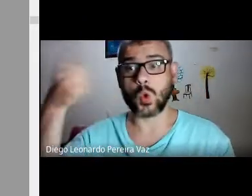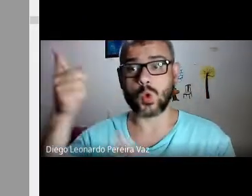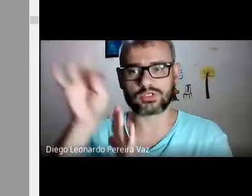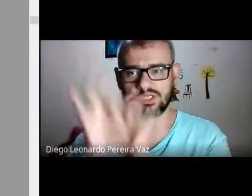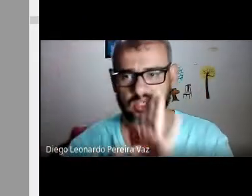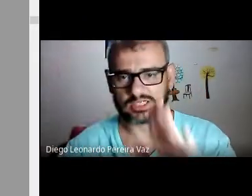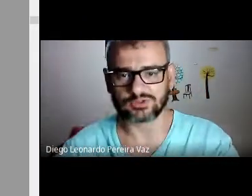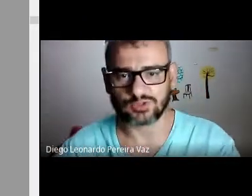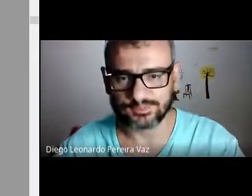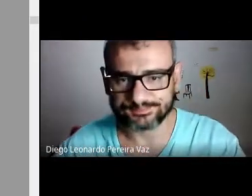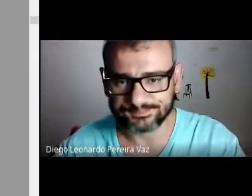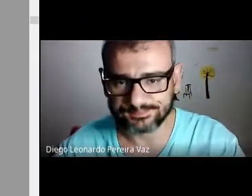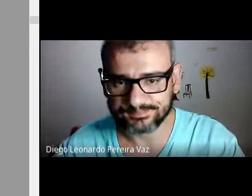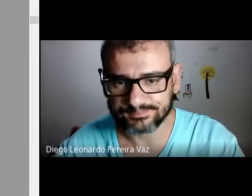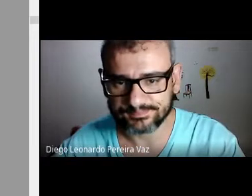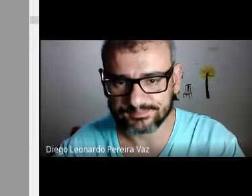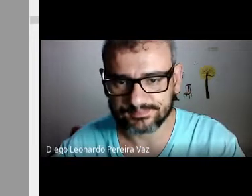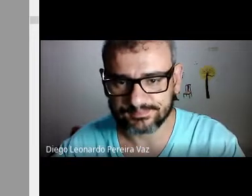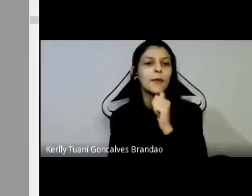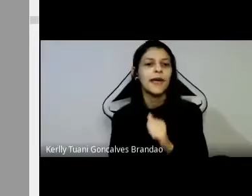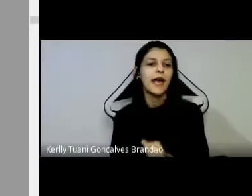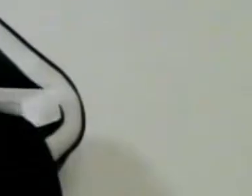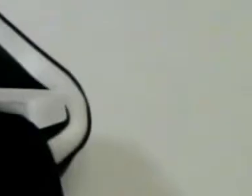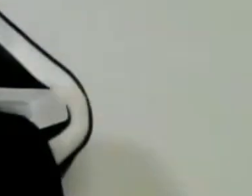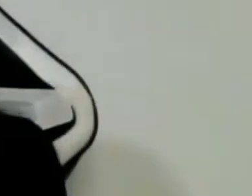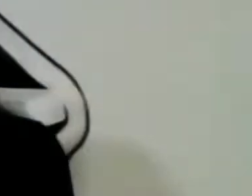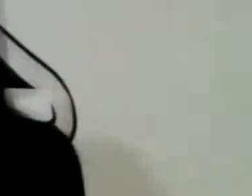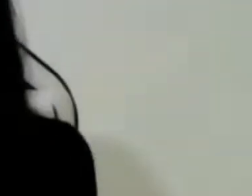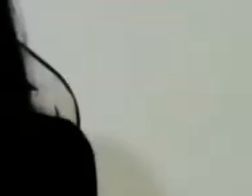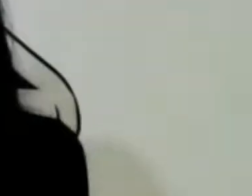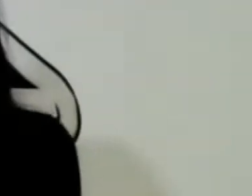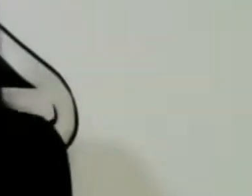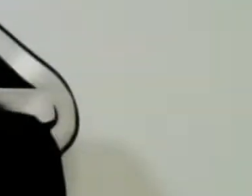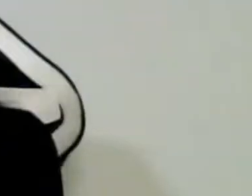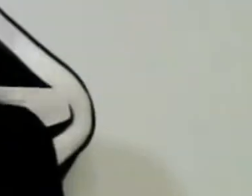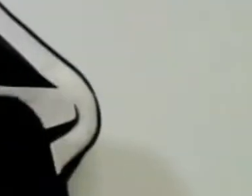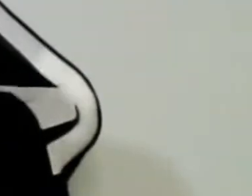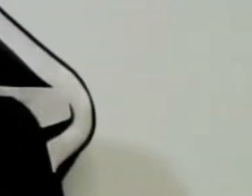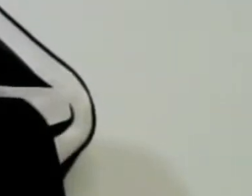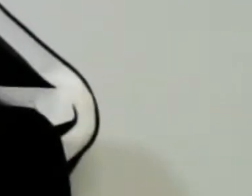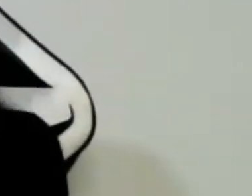About outro texto. Vou pegar outro texto aqui, só um minutinho.